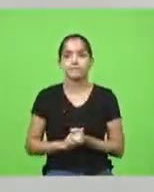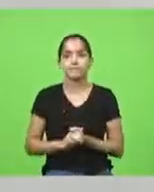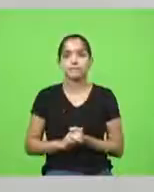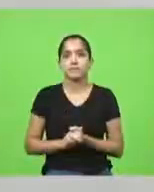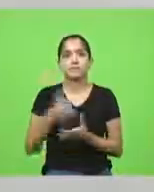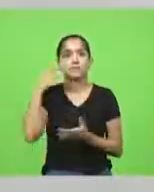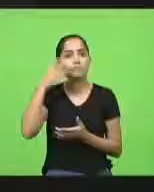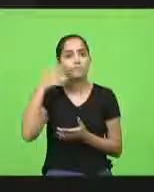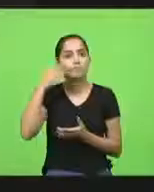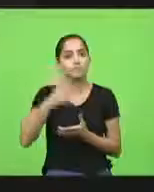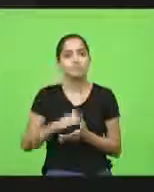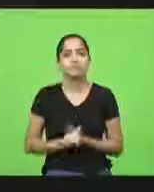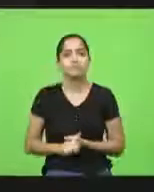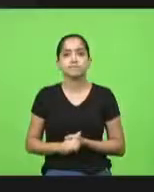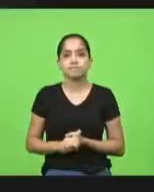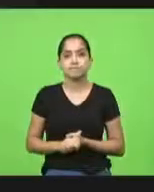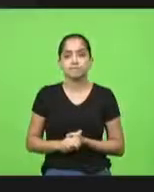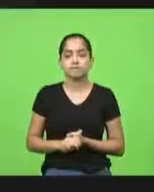meu pronunciamento hoje.